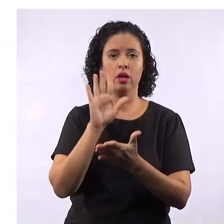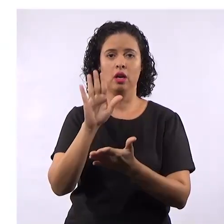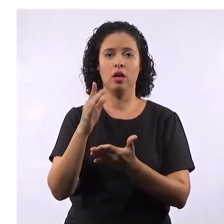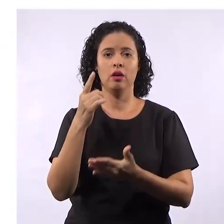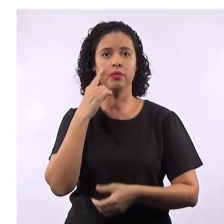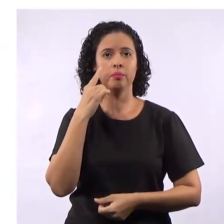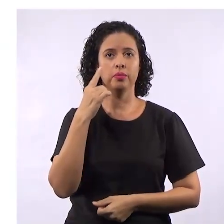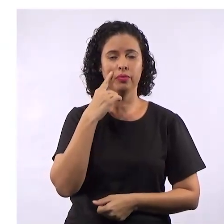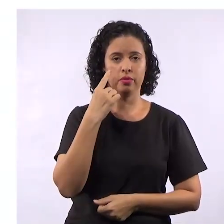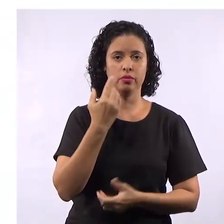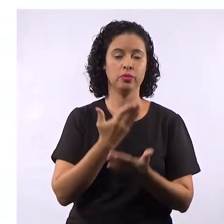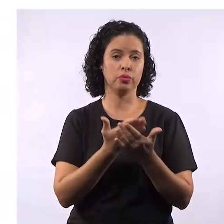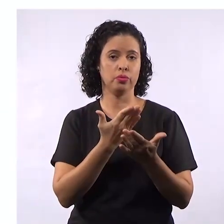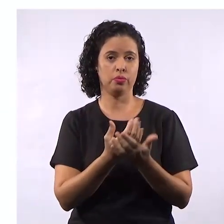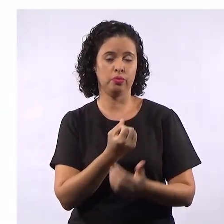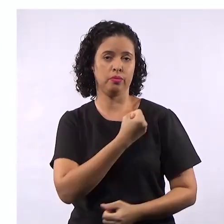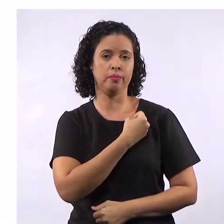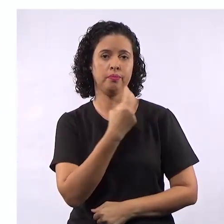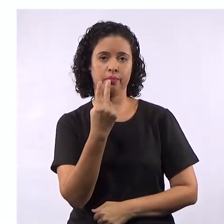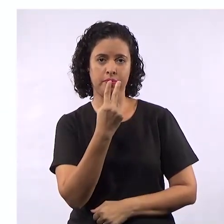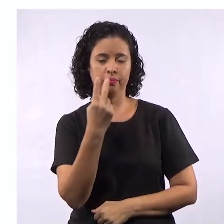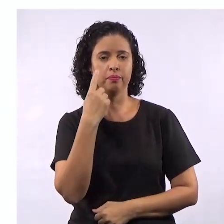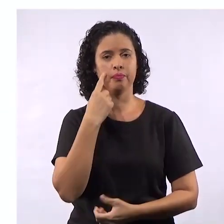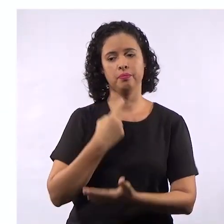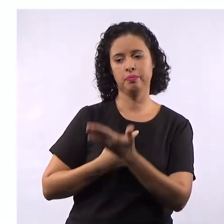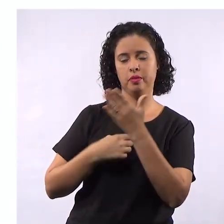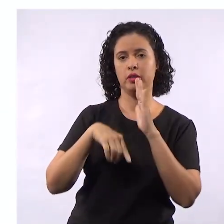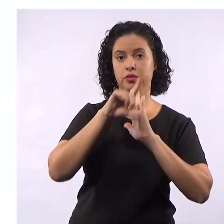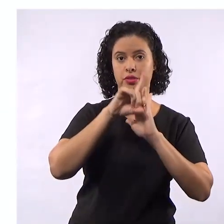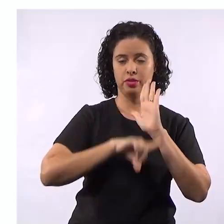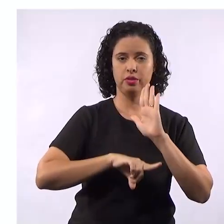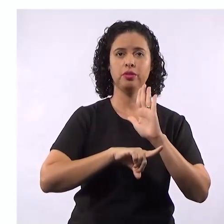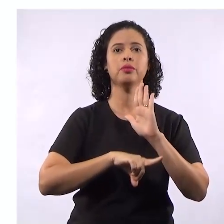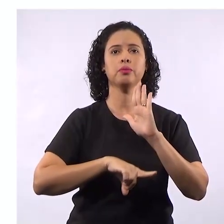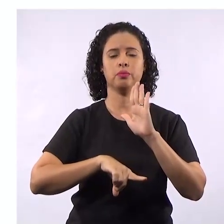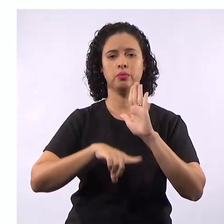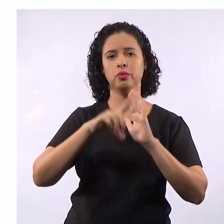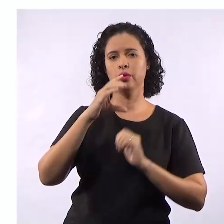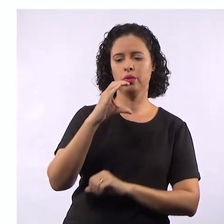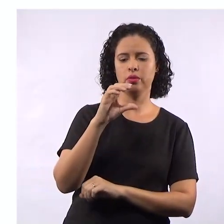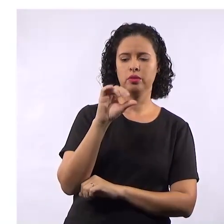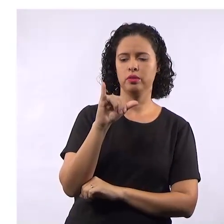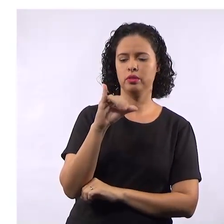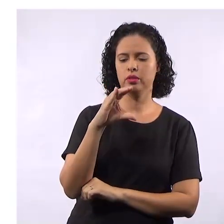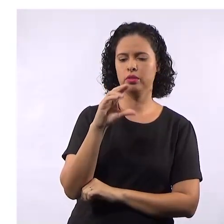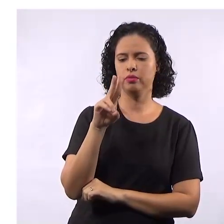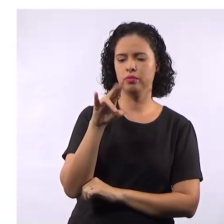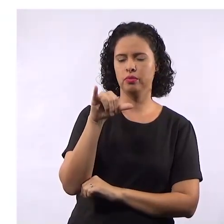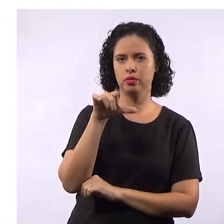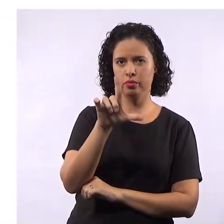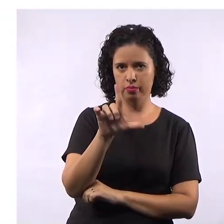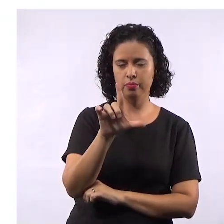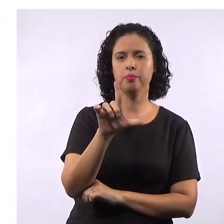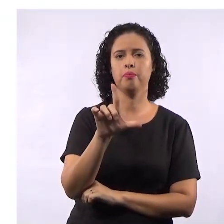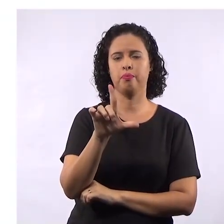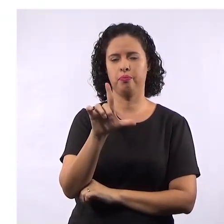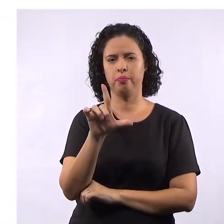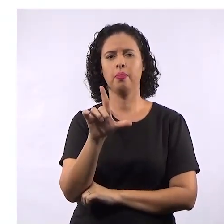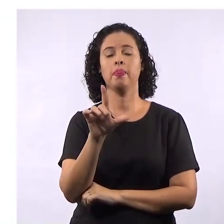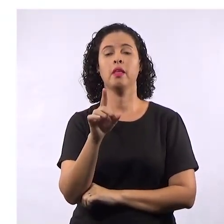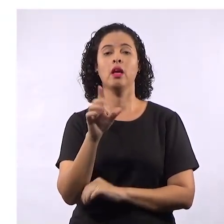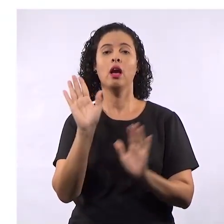é um resumo, né? É um mero resumo para que você possa ter noções, né? Aqui no nosso ambiente virtual de aprendizagem